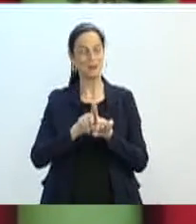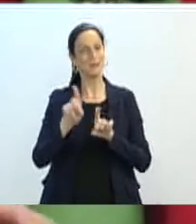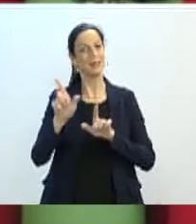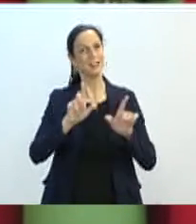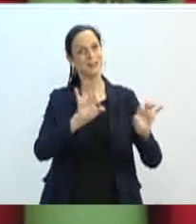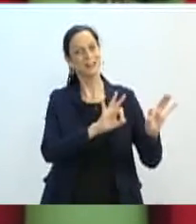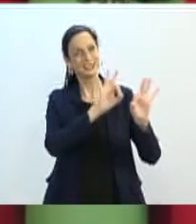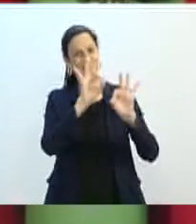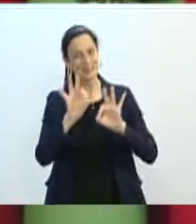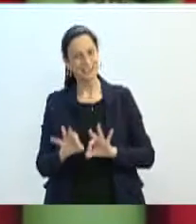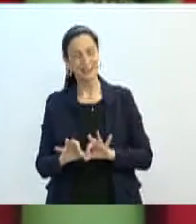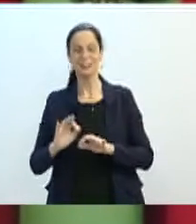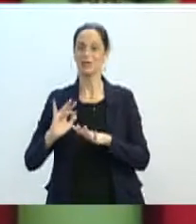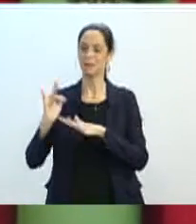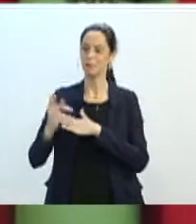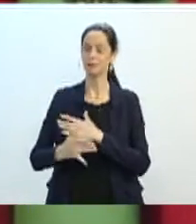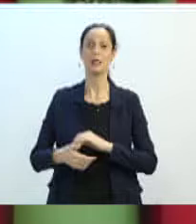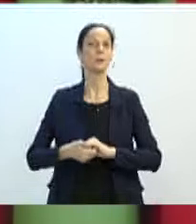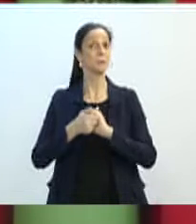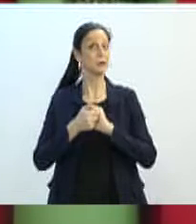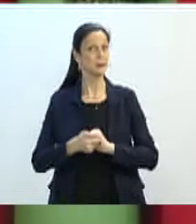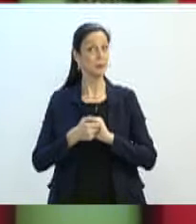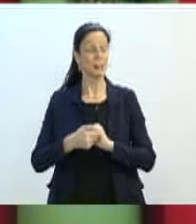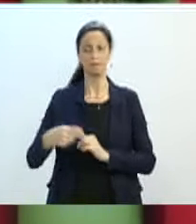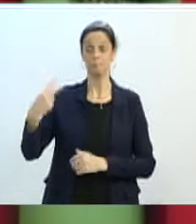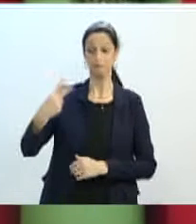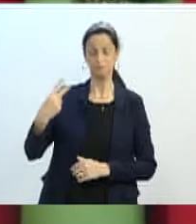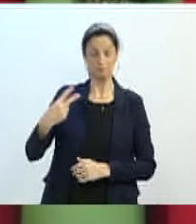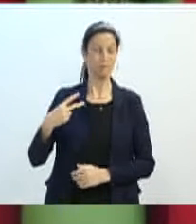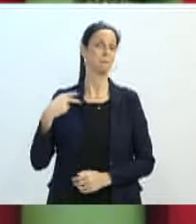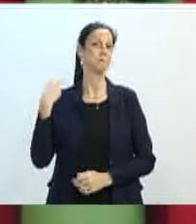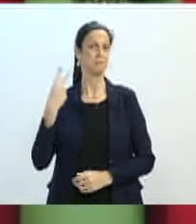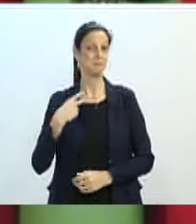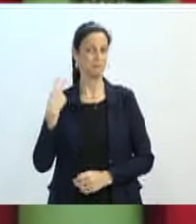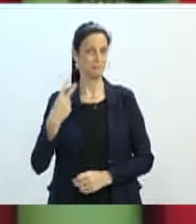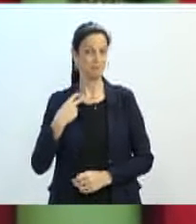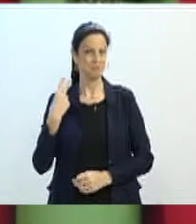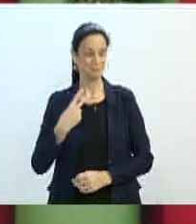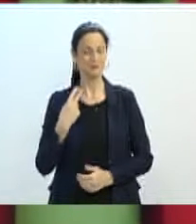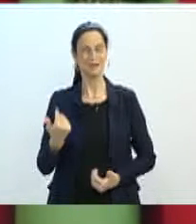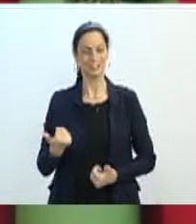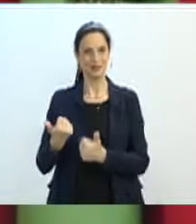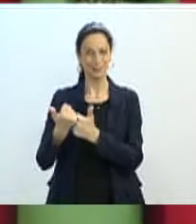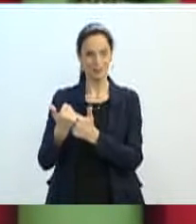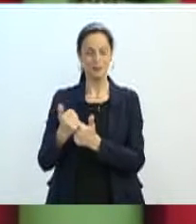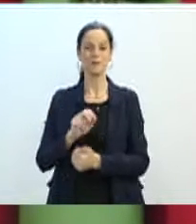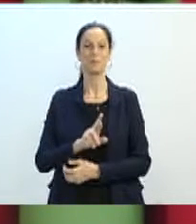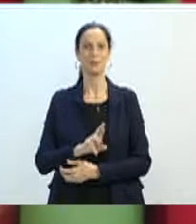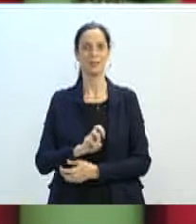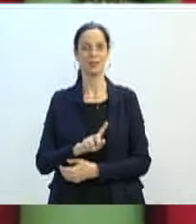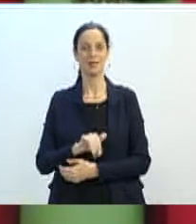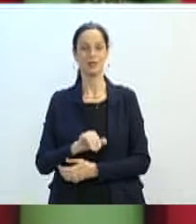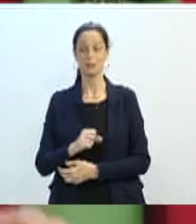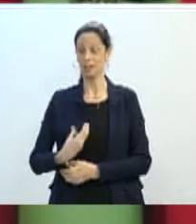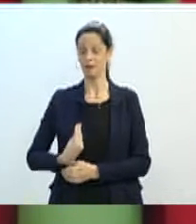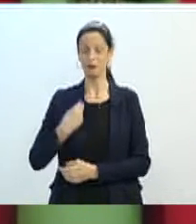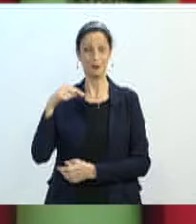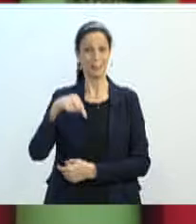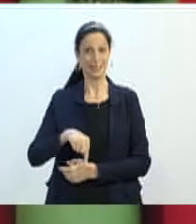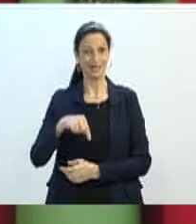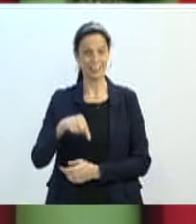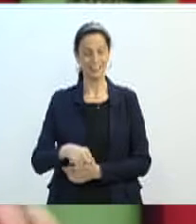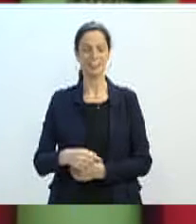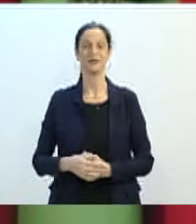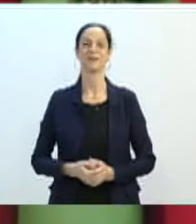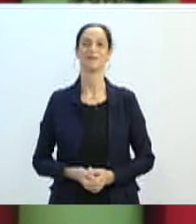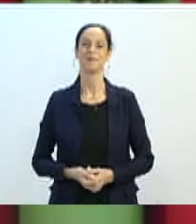Legislativa que era aproveitar para saudar o meu segundo suplente de vereador Ronaldo Régis aqui presente prestigiando os trabalhos deixo aqui